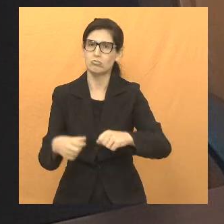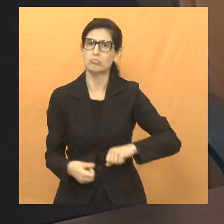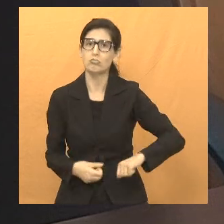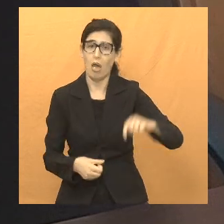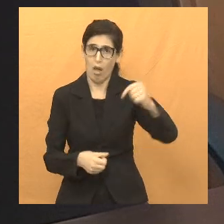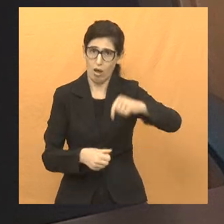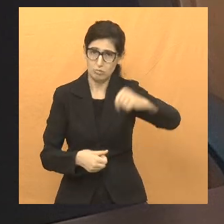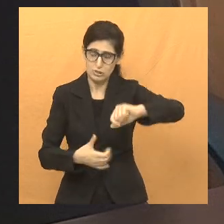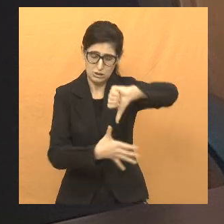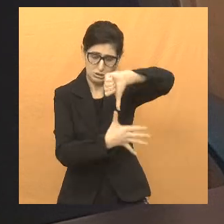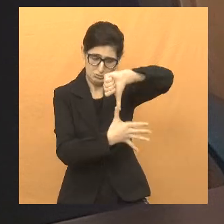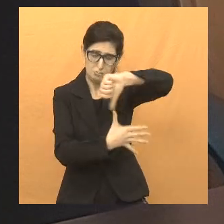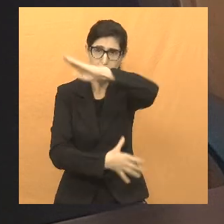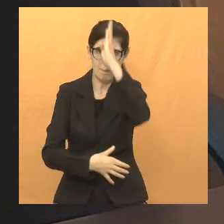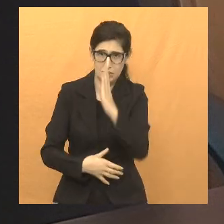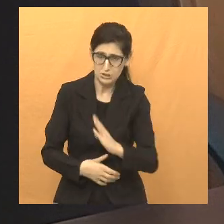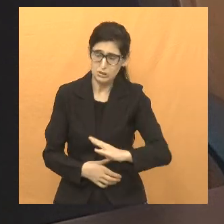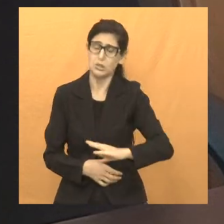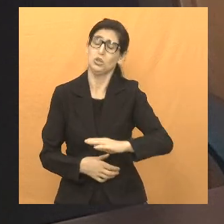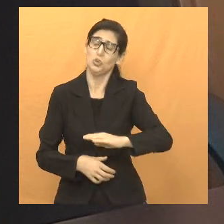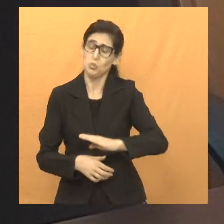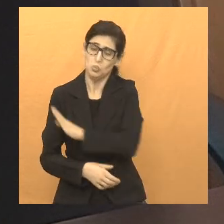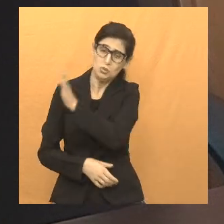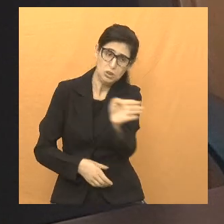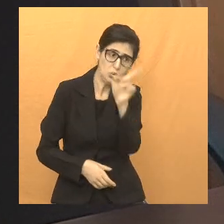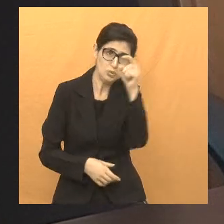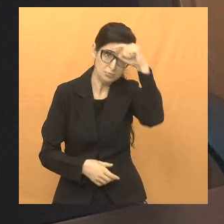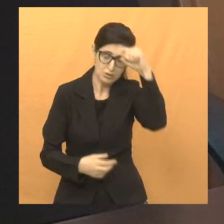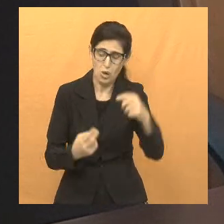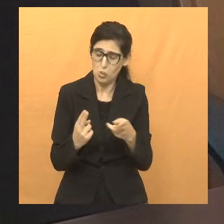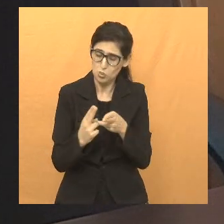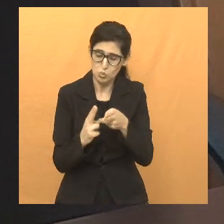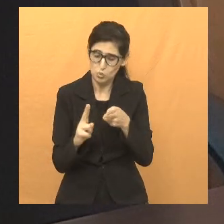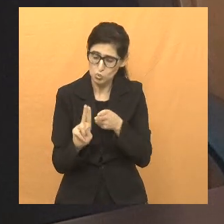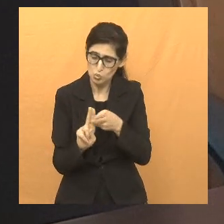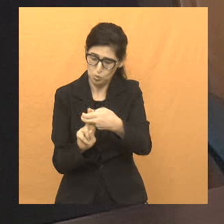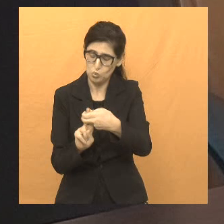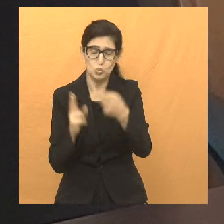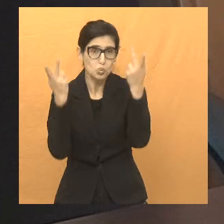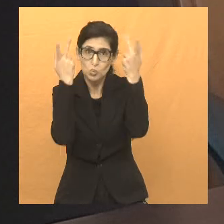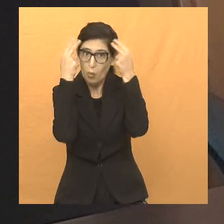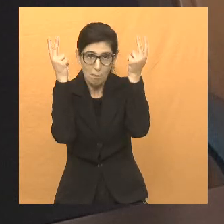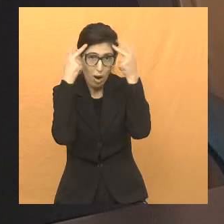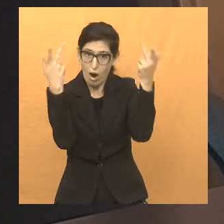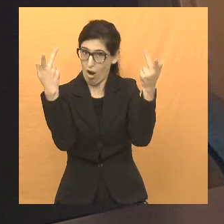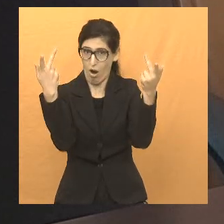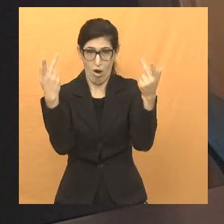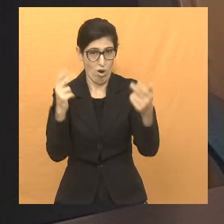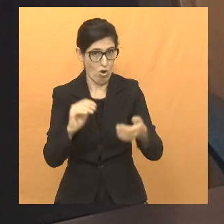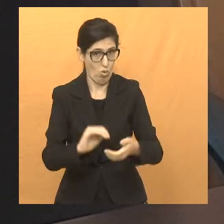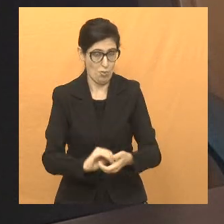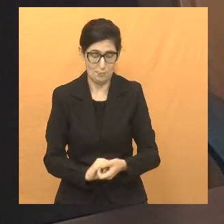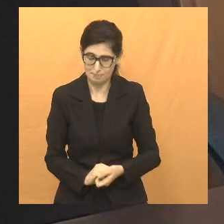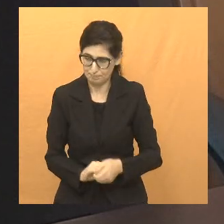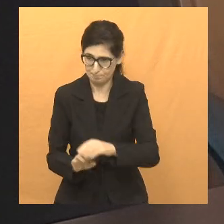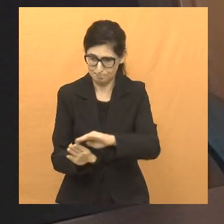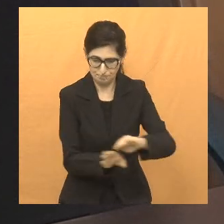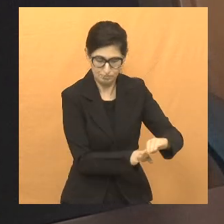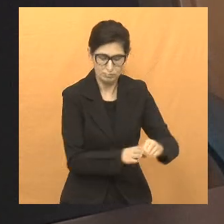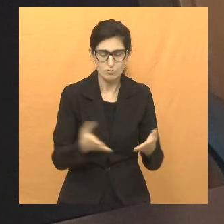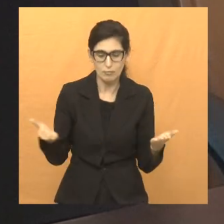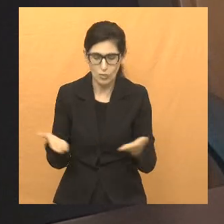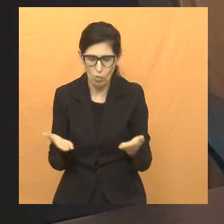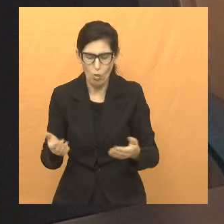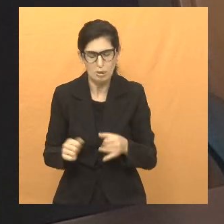Mais algumas considerações. Uma a demanda reprimida com relação a